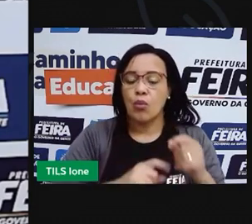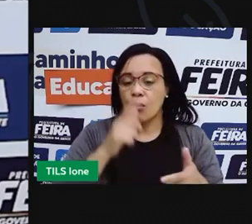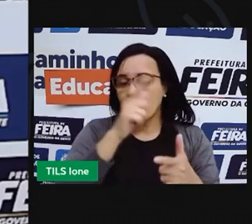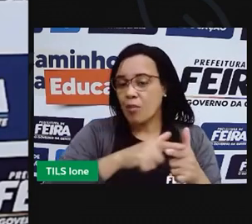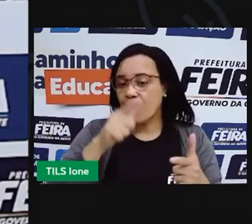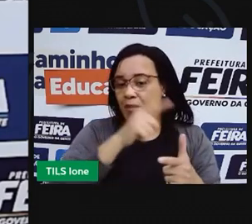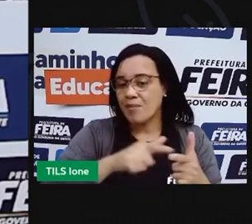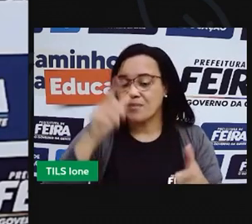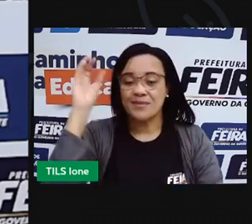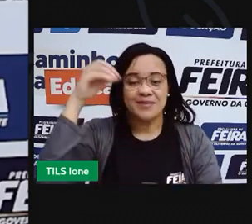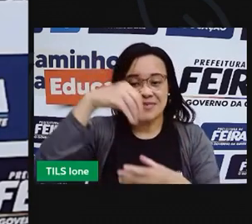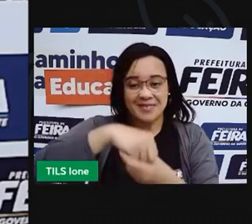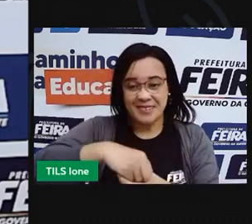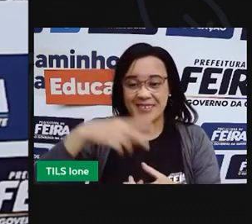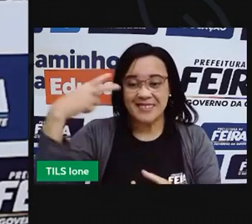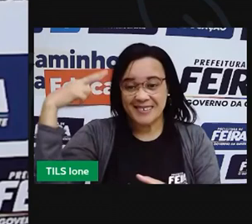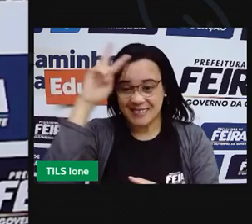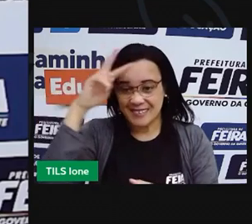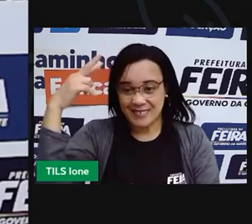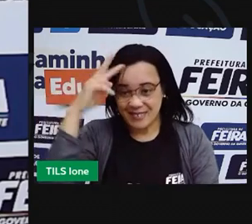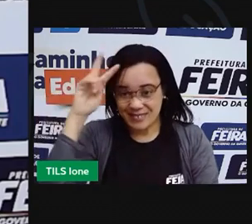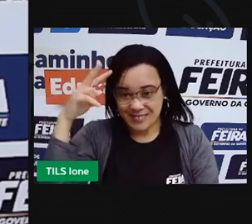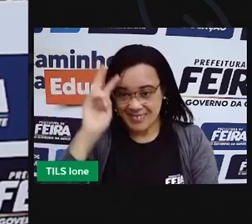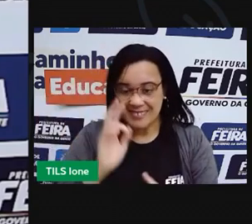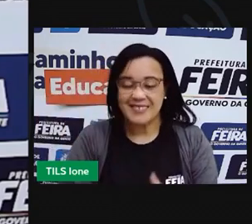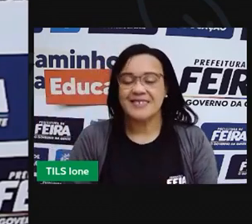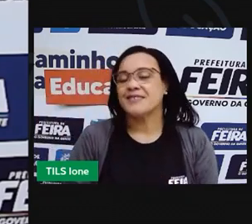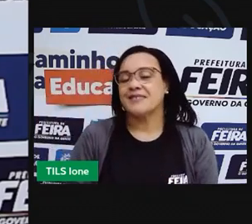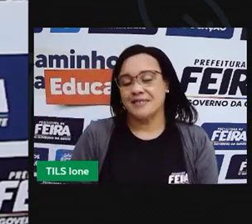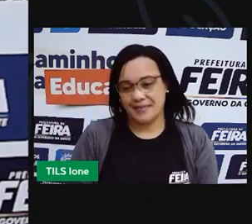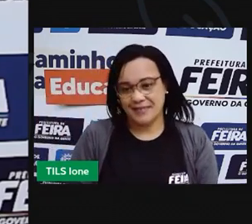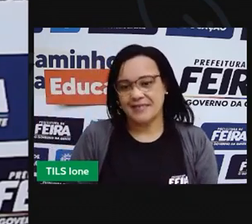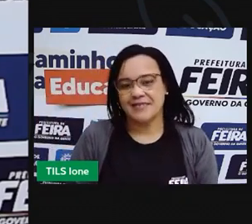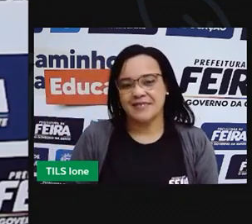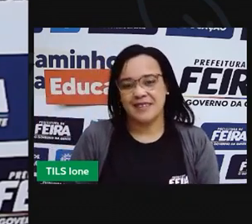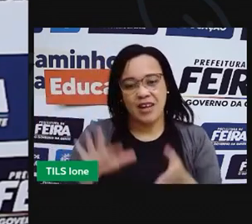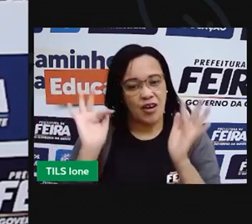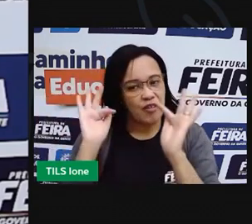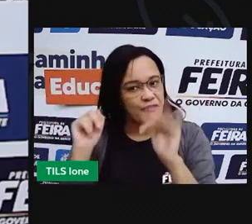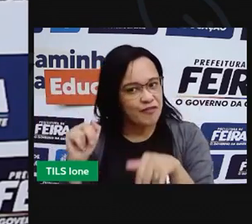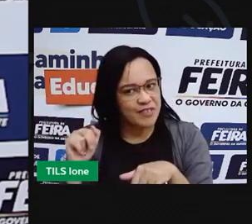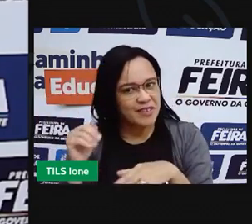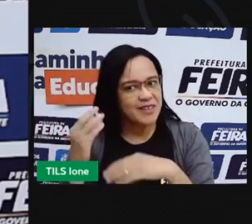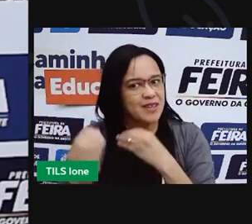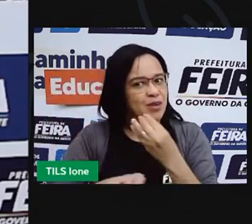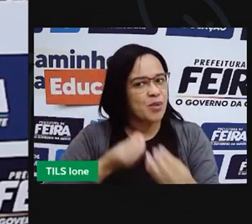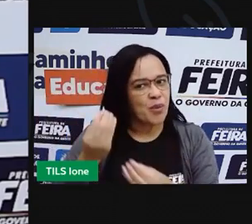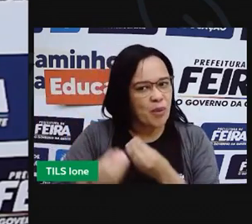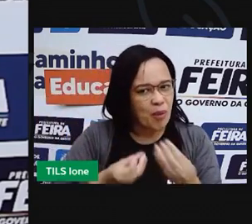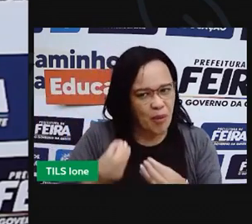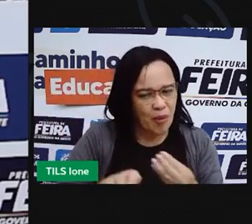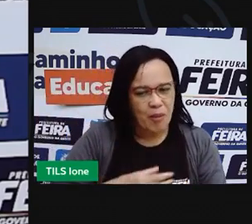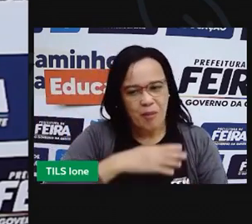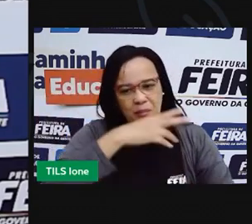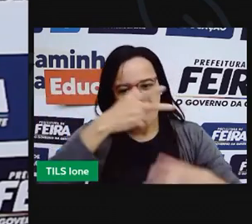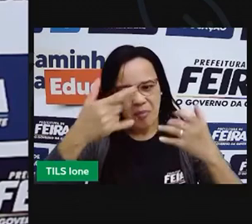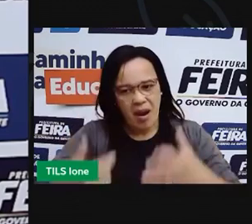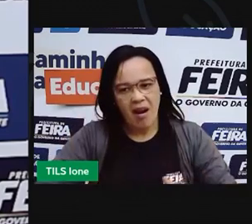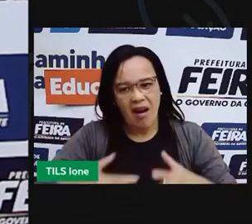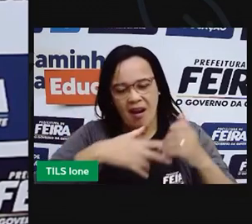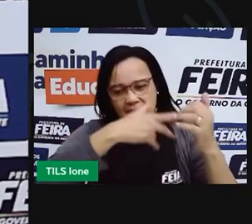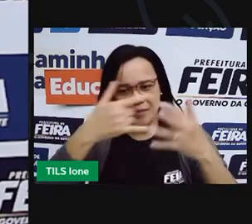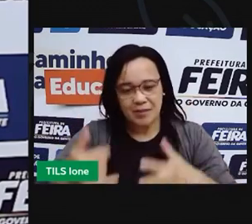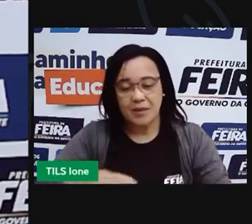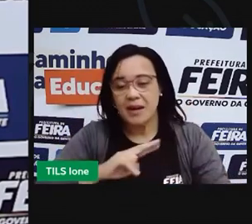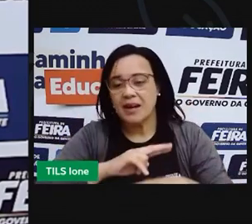problema, vendo que o final já aparece ali as conclusões de resolução